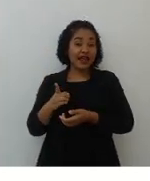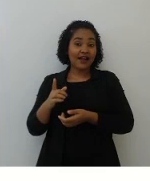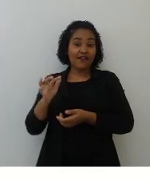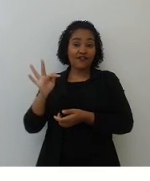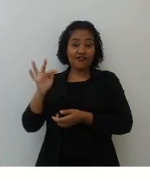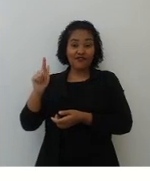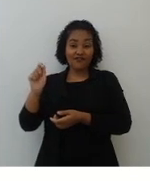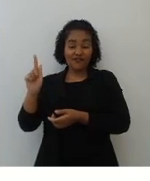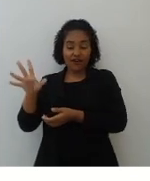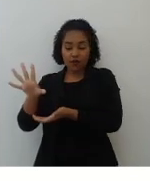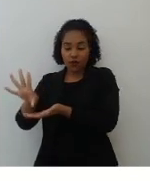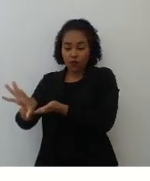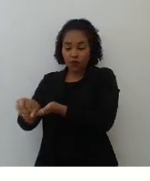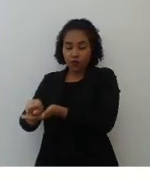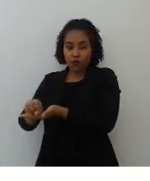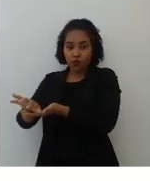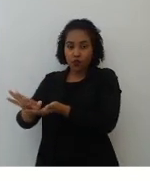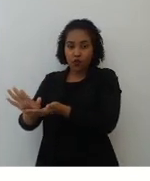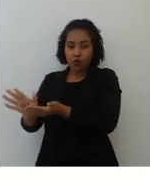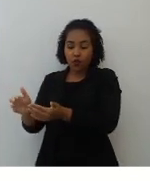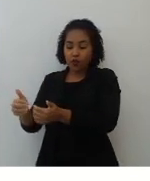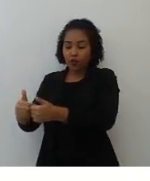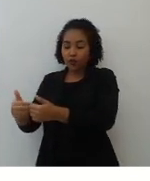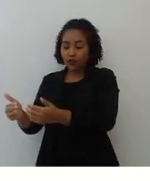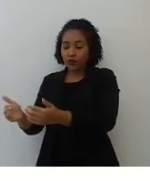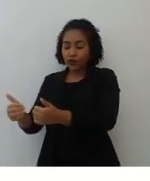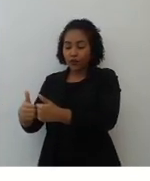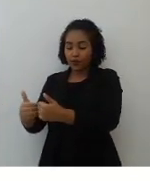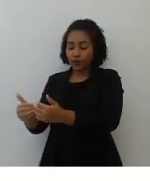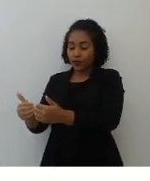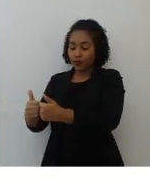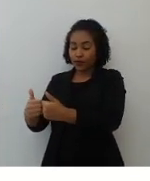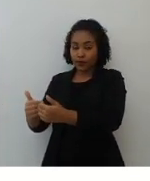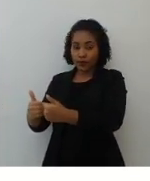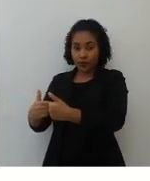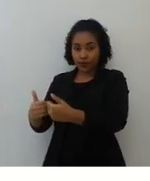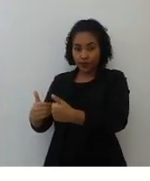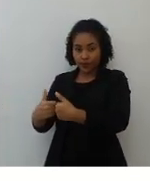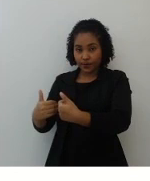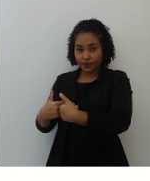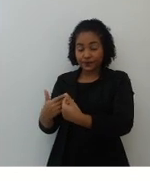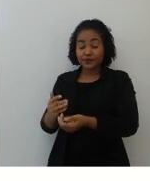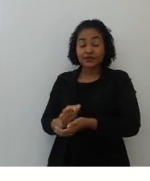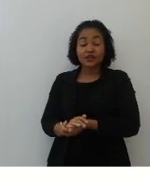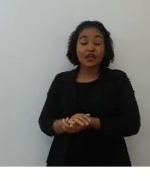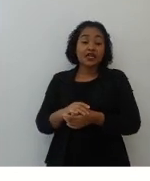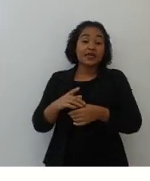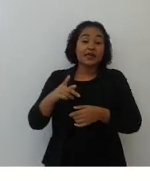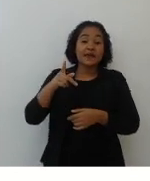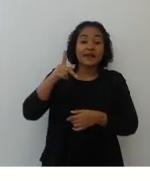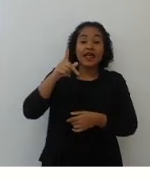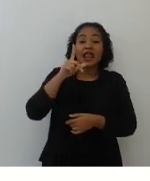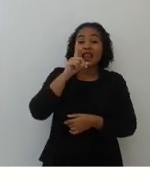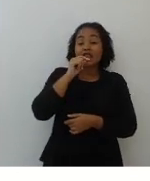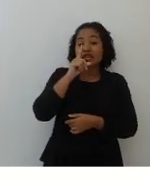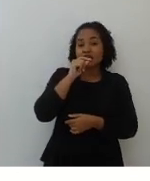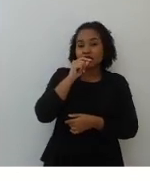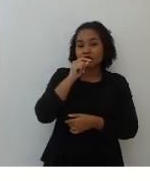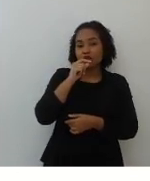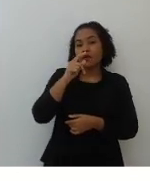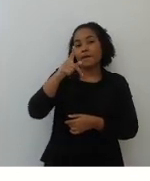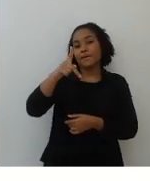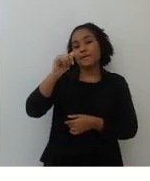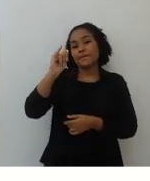ela engloba materiais sólidos. Pinocitose é quando a célula engloba materiais